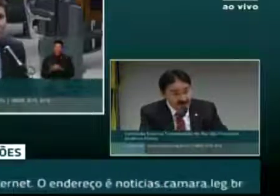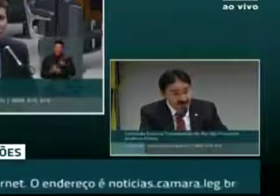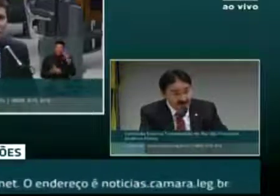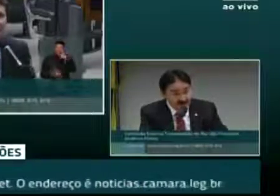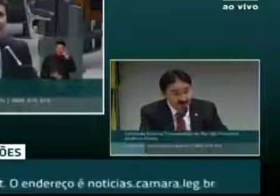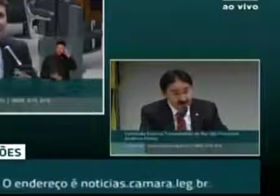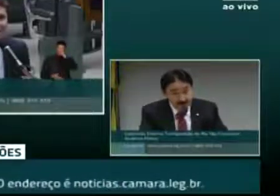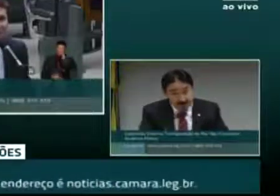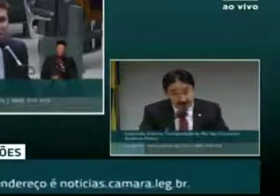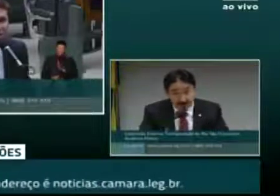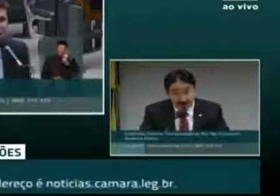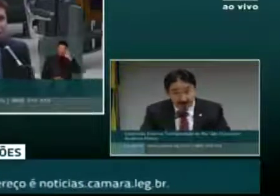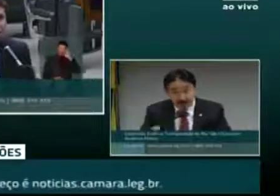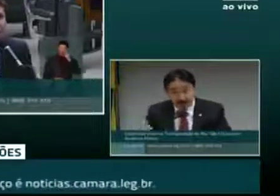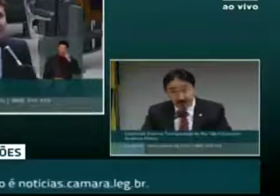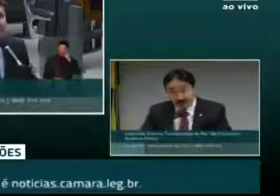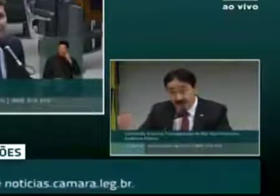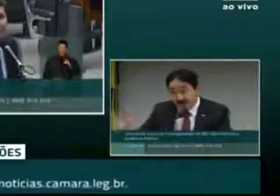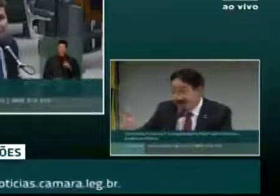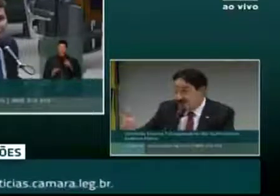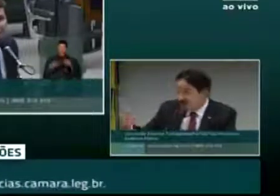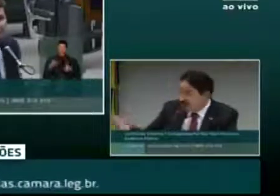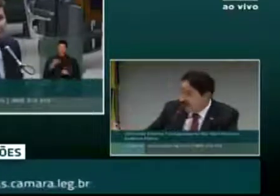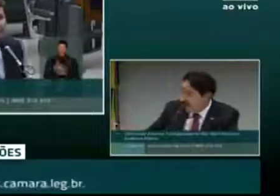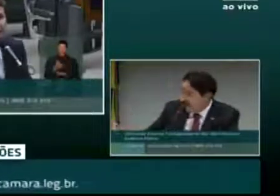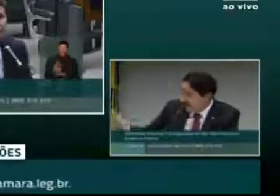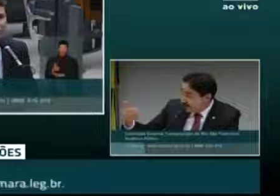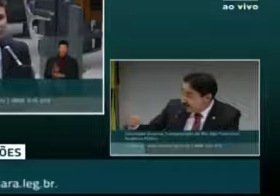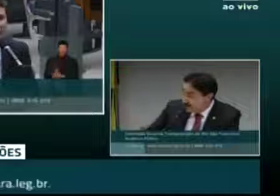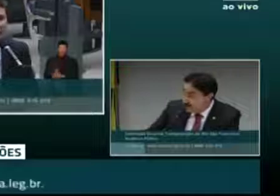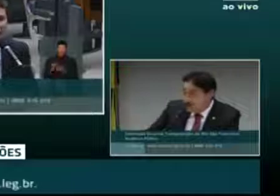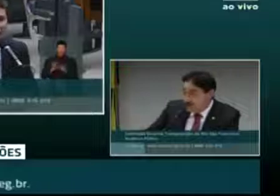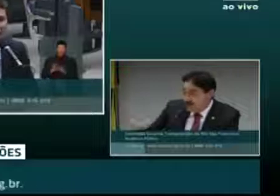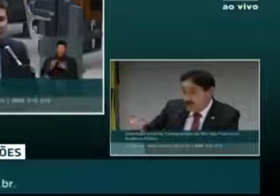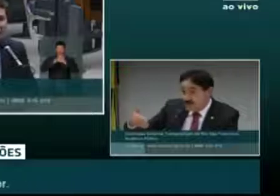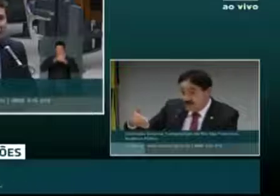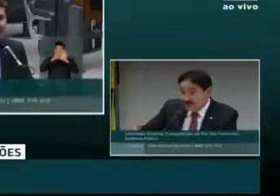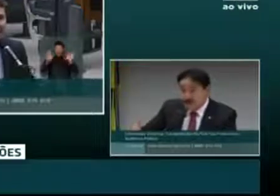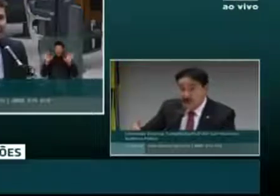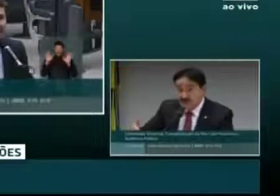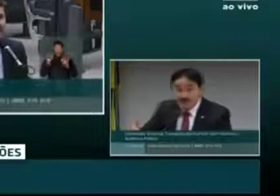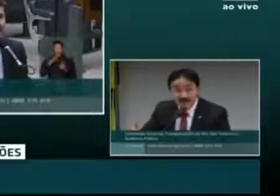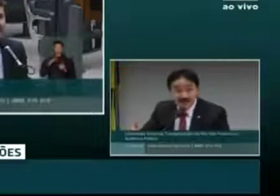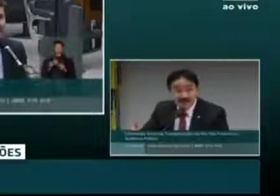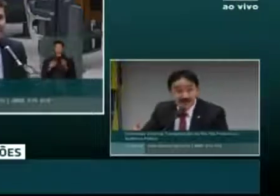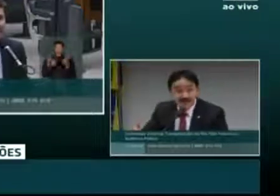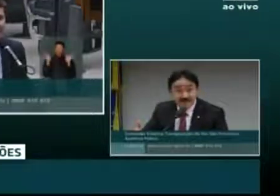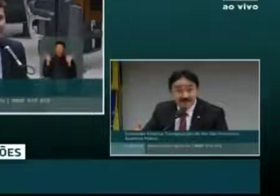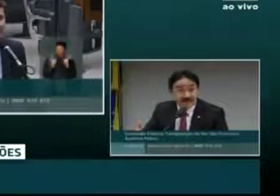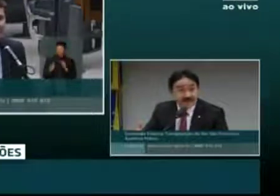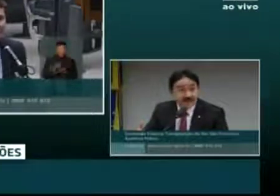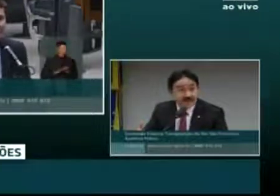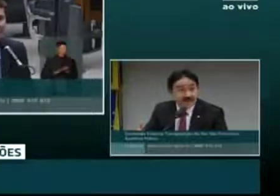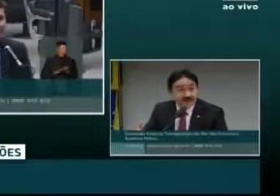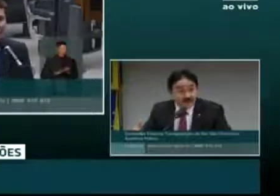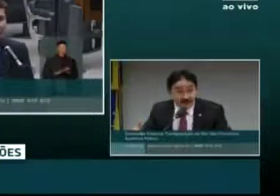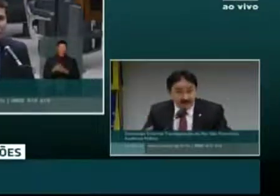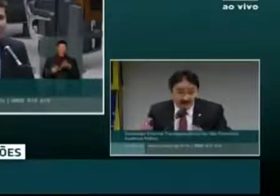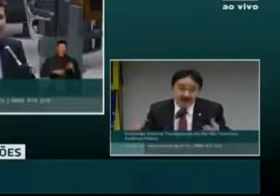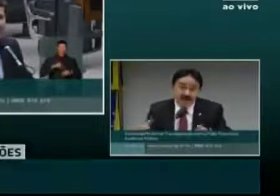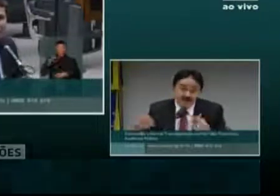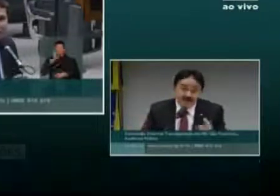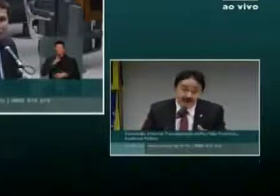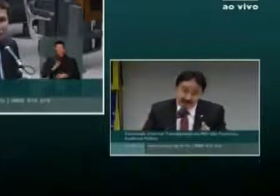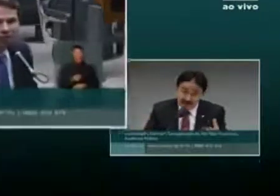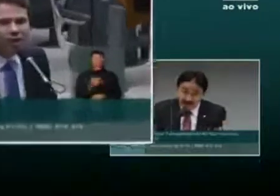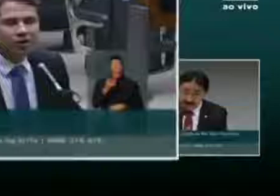Brasil todo assistiu e boa parte participou. Deixou muito claro que há uma grande insatisfação da população brasileira quanto